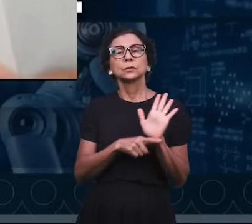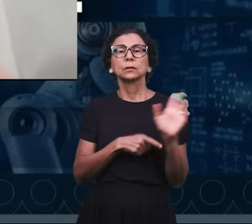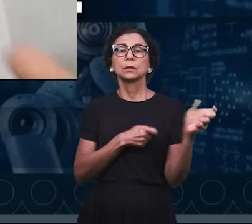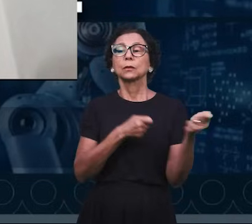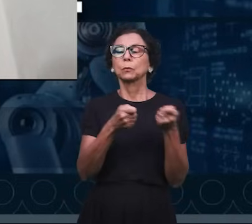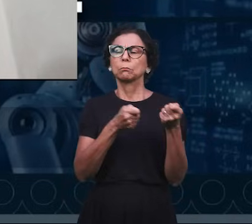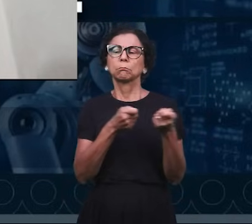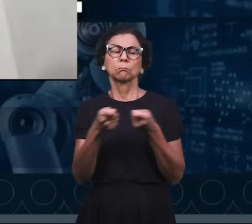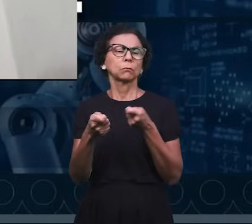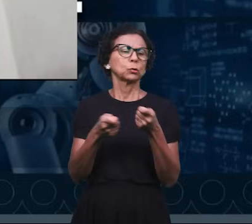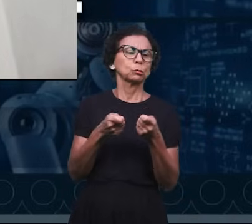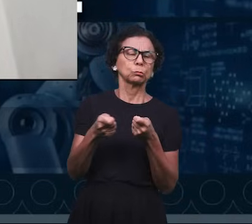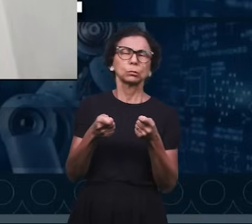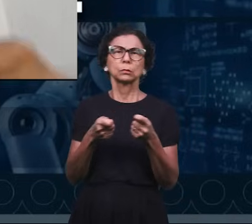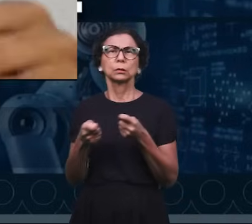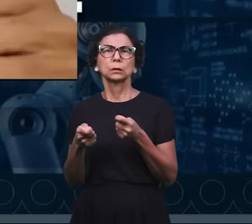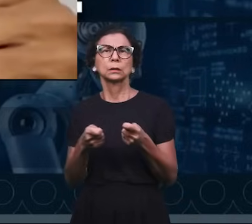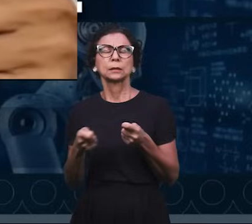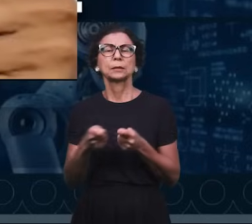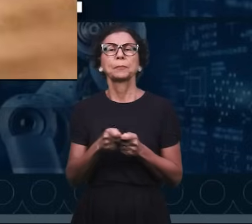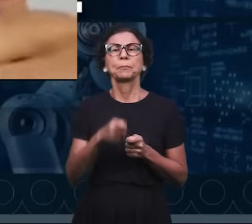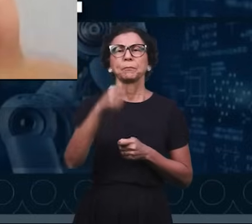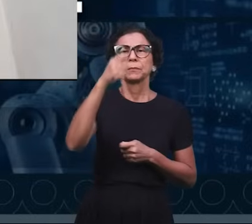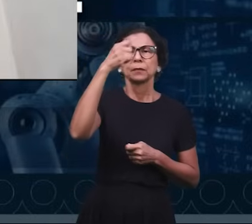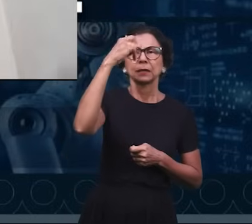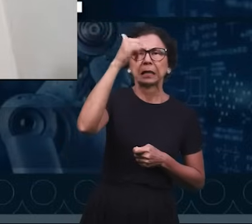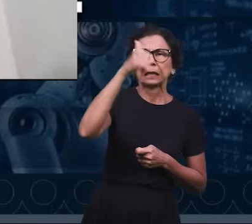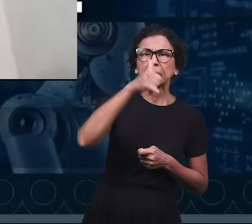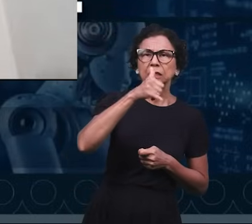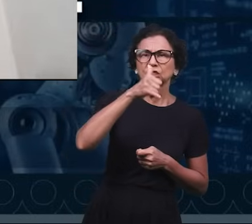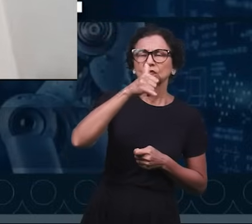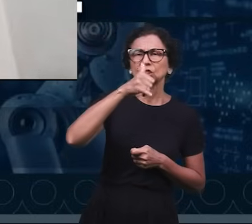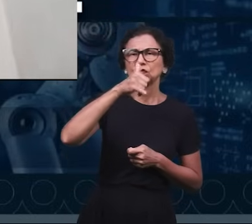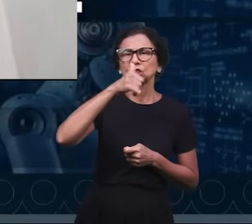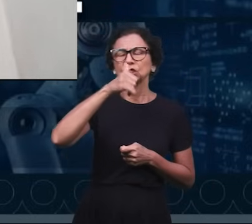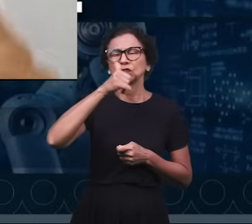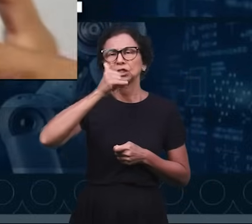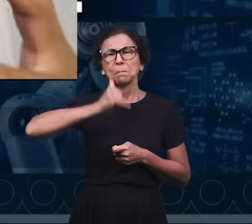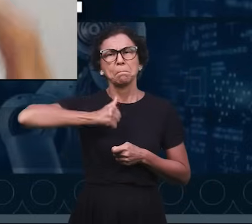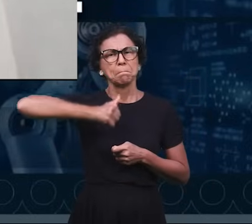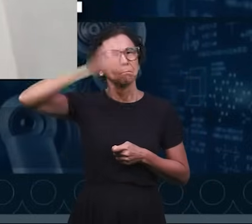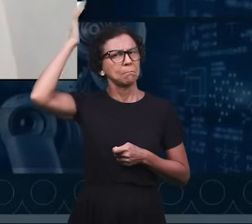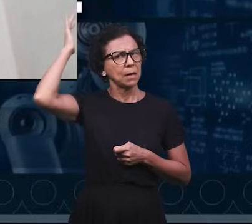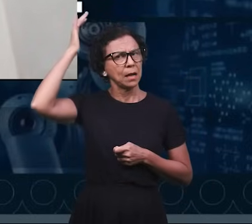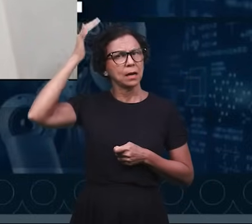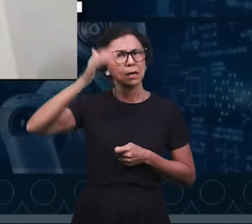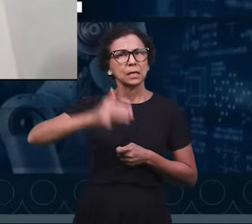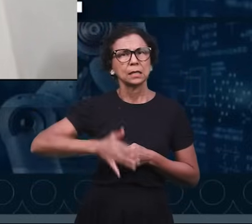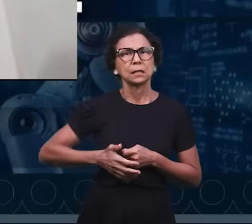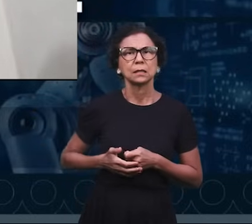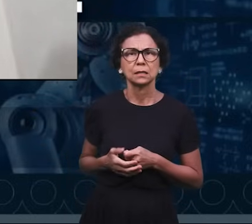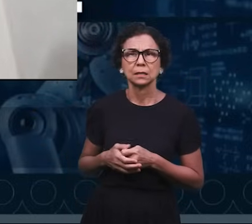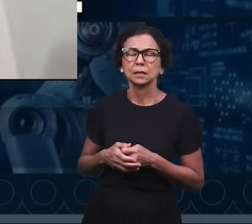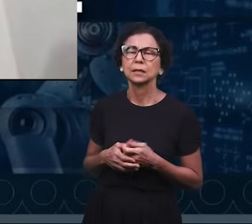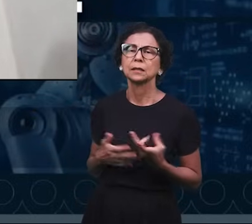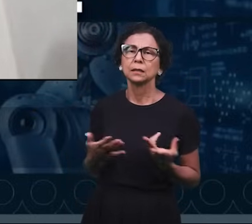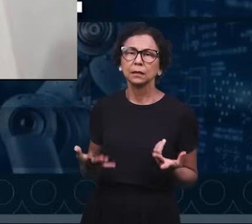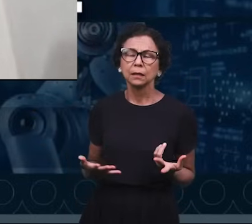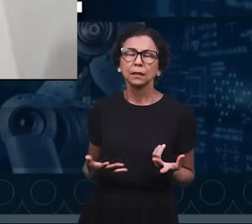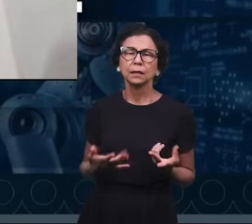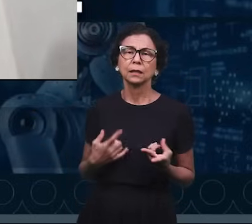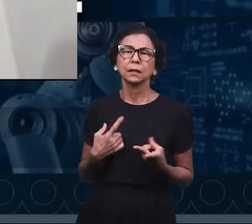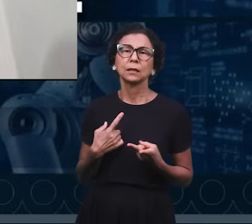do monitoramento da questão da energia, aumentando o que é a eficiência. Então, quando nós pensamos na